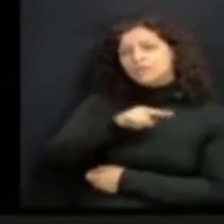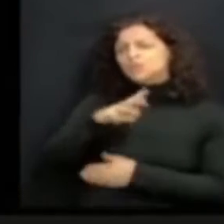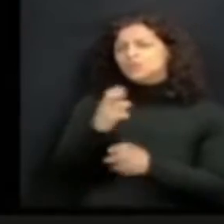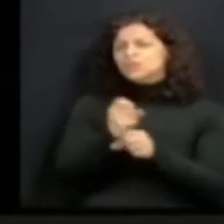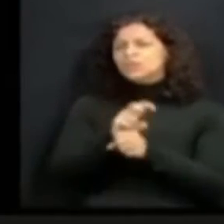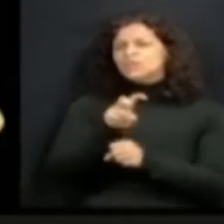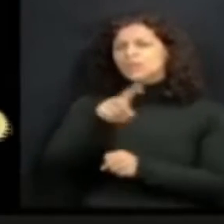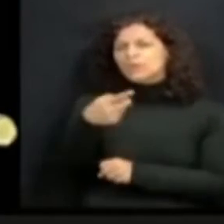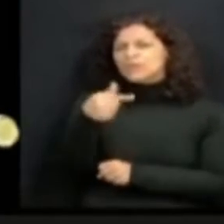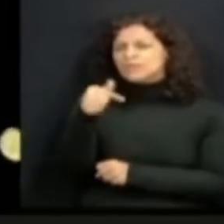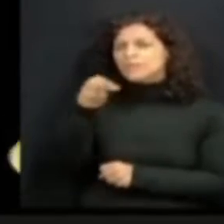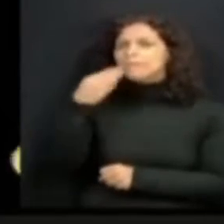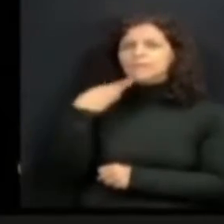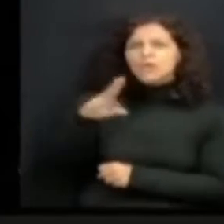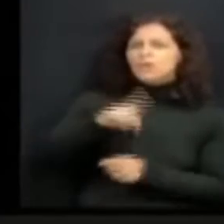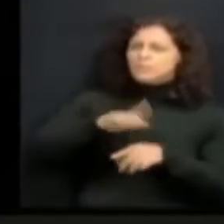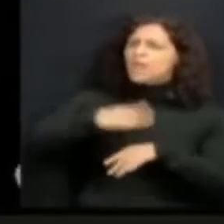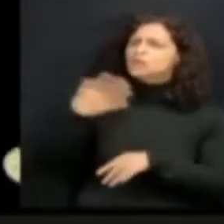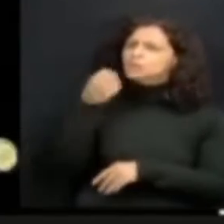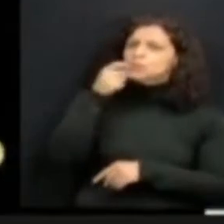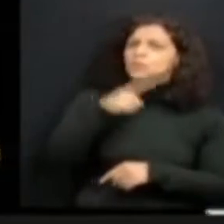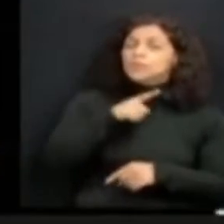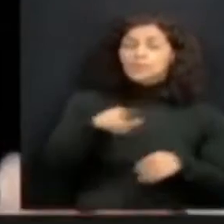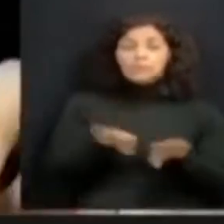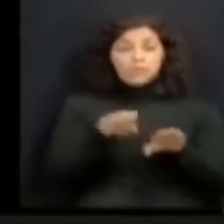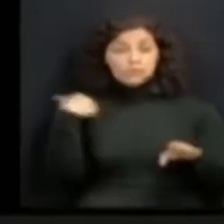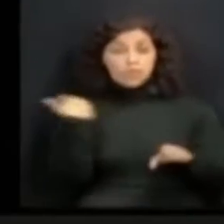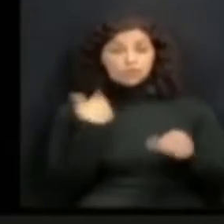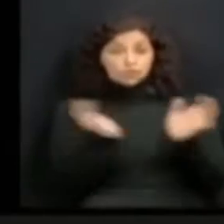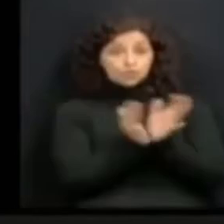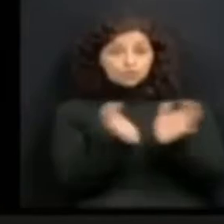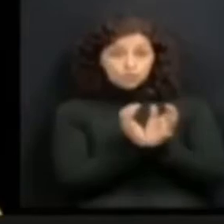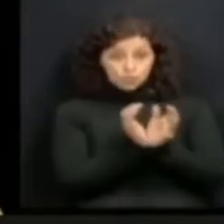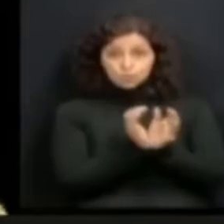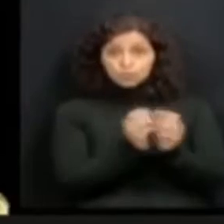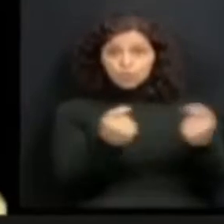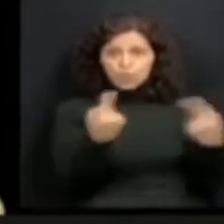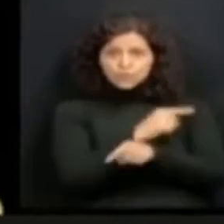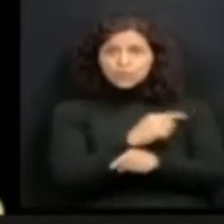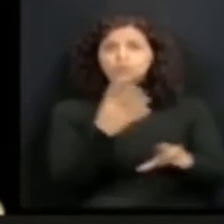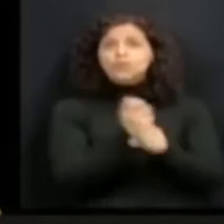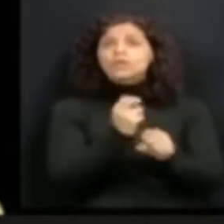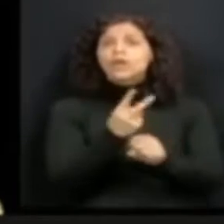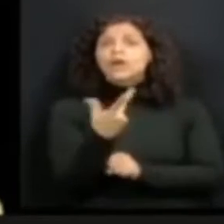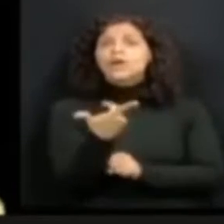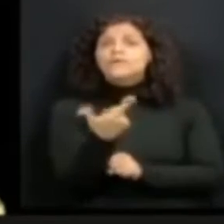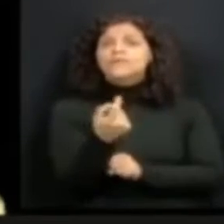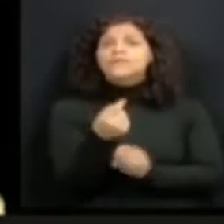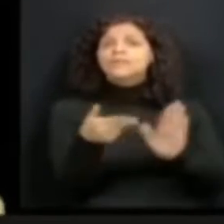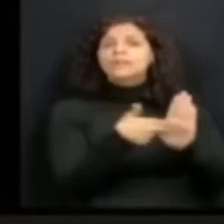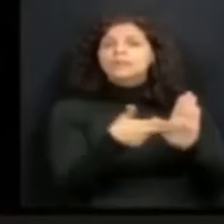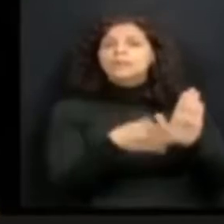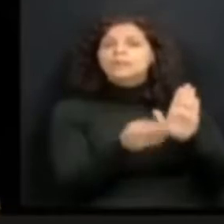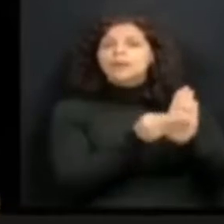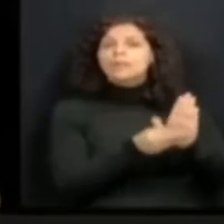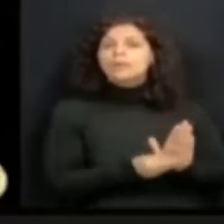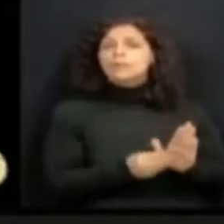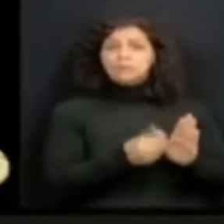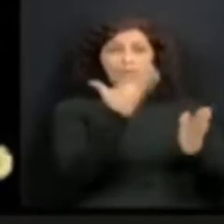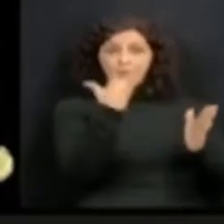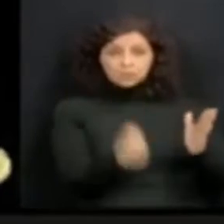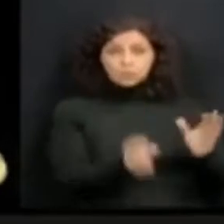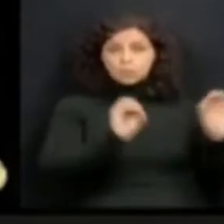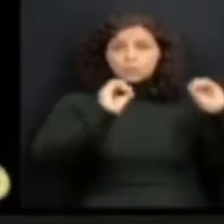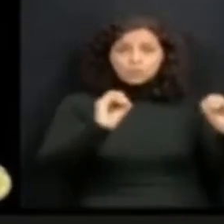bilhões. Quero colocar também que essa oposição preparou 20 emendas para essa LDO e nenhuma foi acatada.